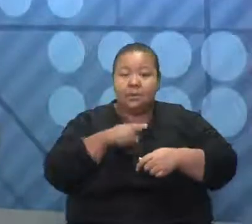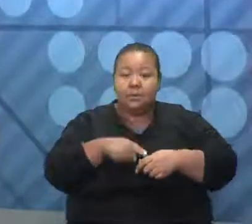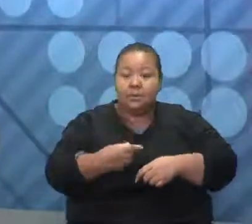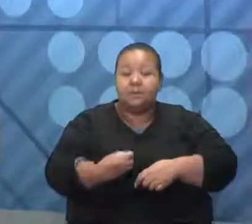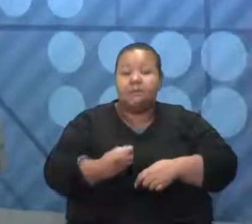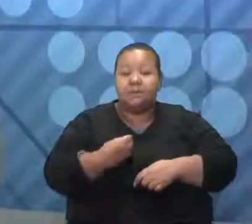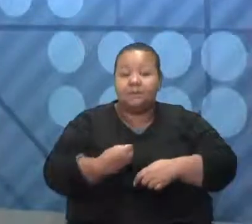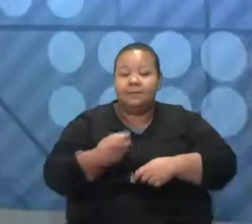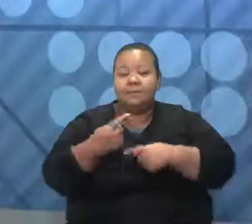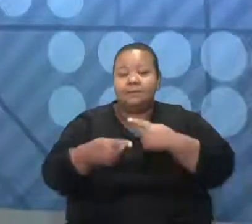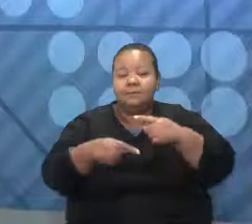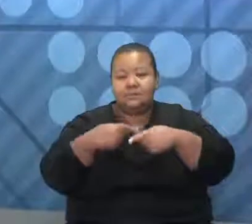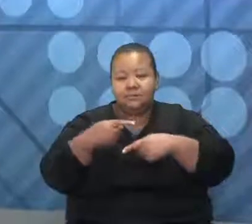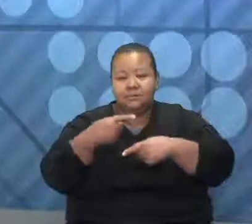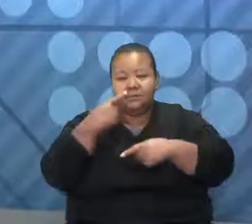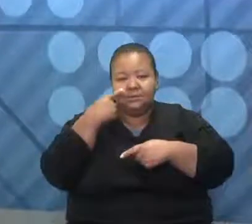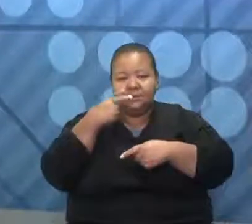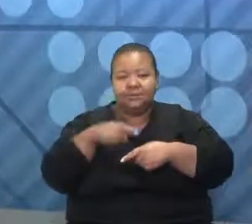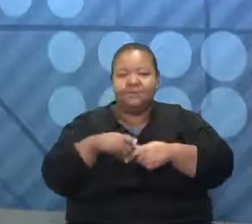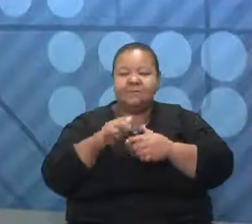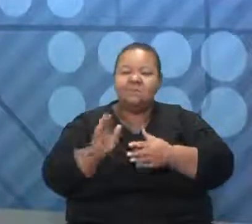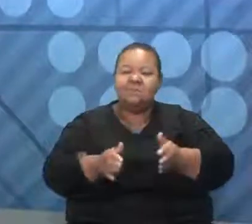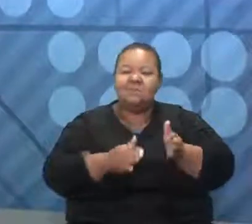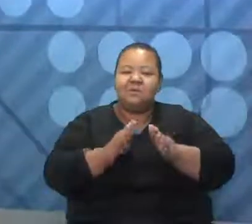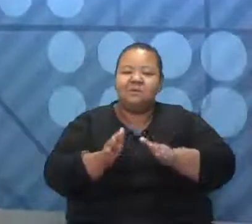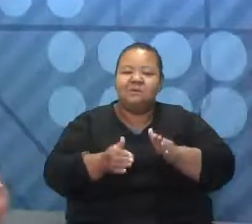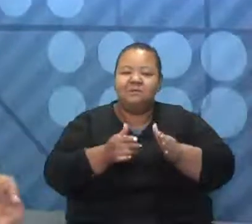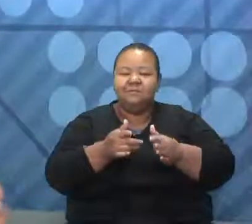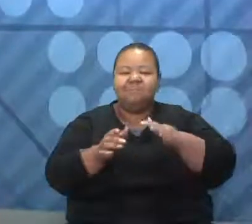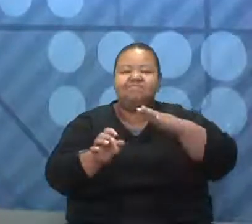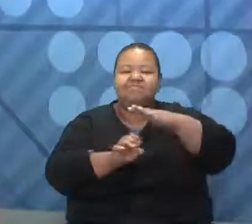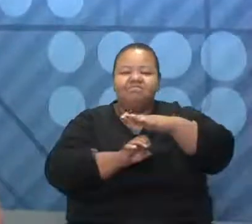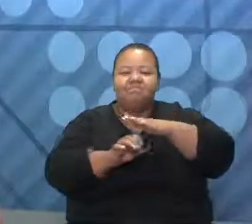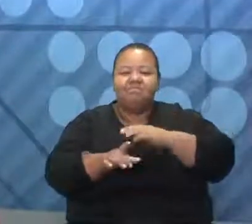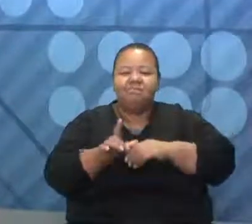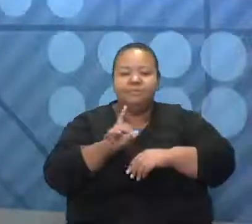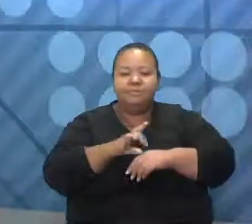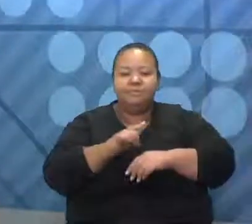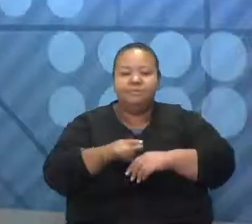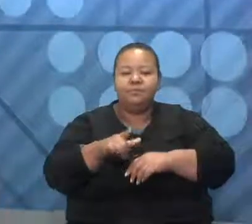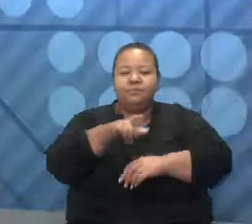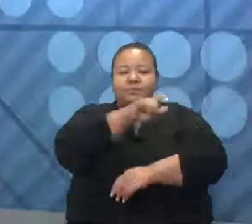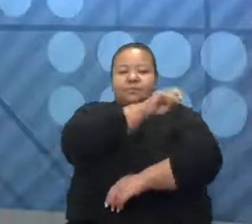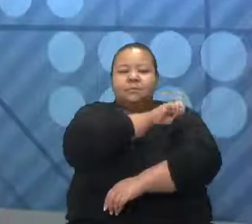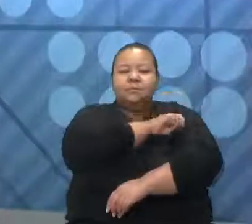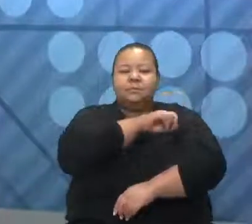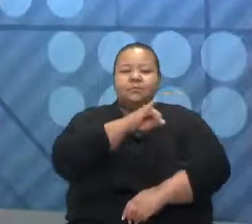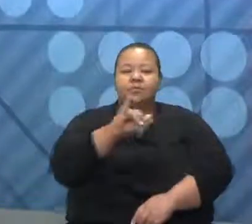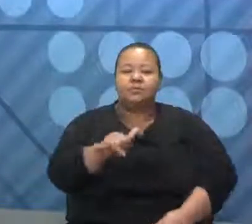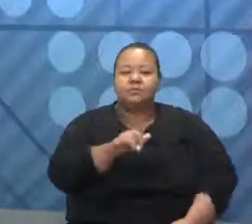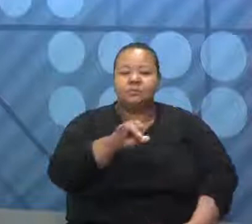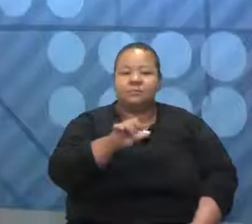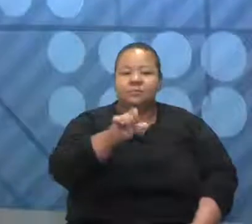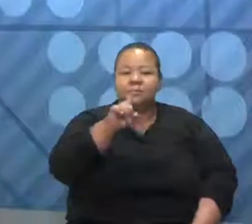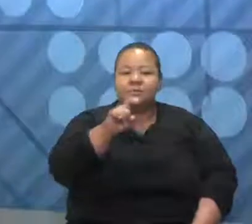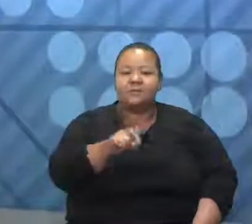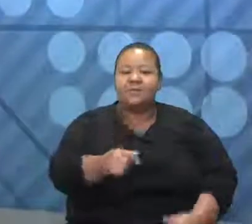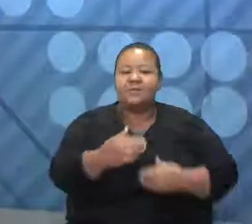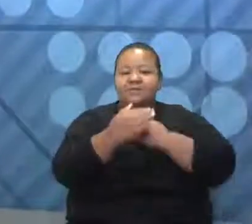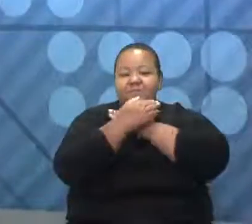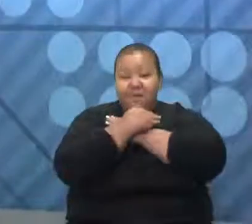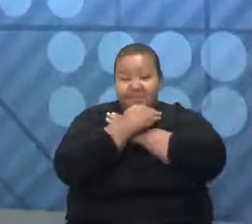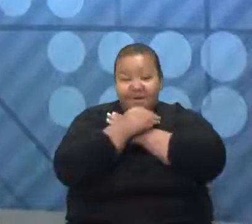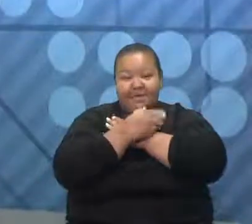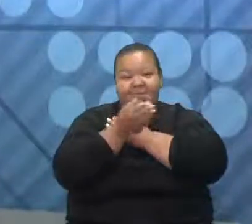dela, e depois nós vamos analisando as produtividades da empresa. Nós temos aqui do aluno José Geraldo, um abraço para